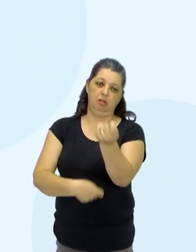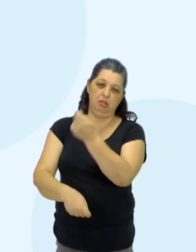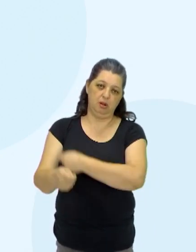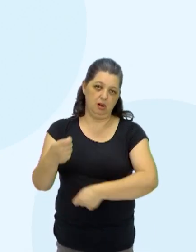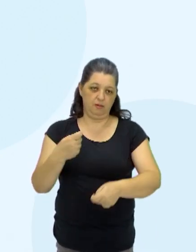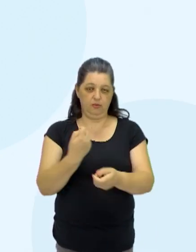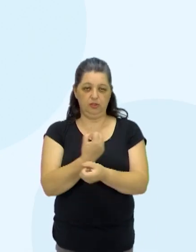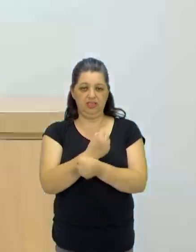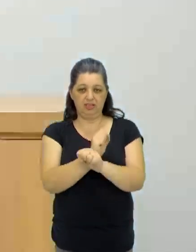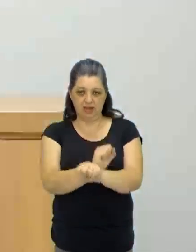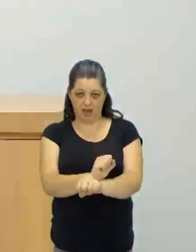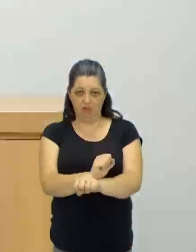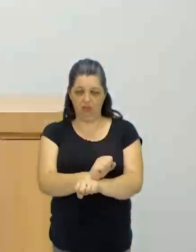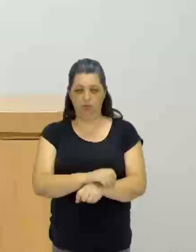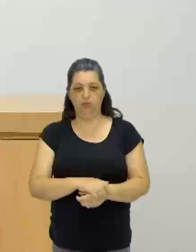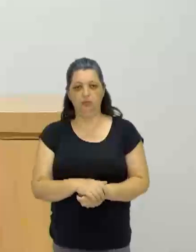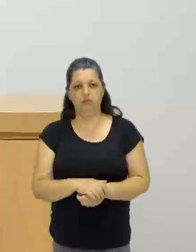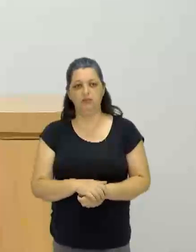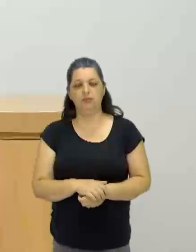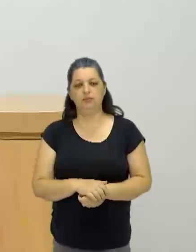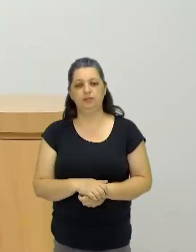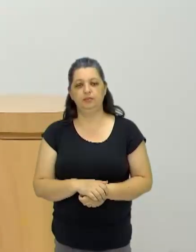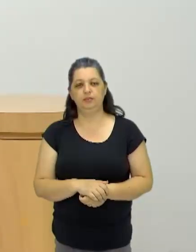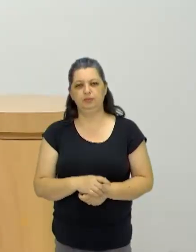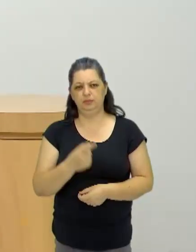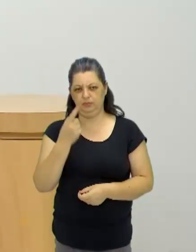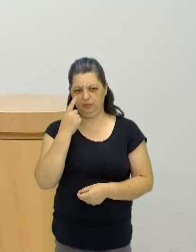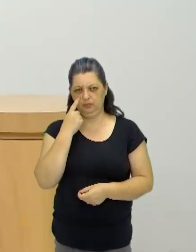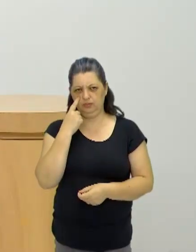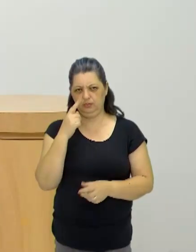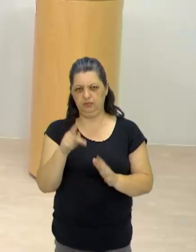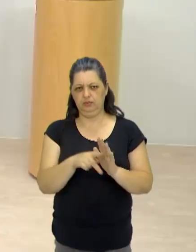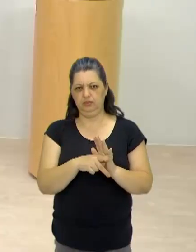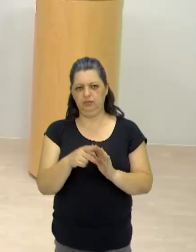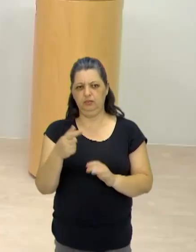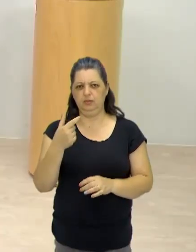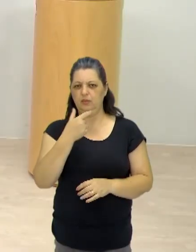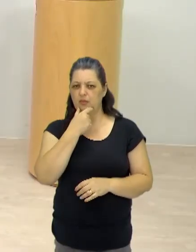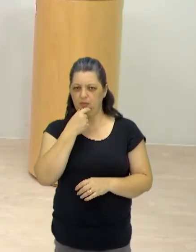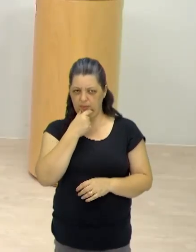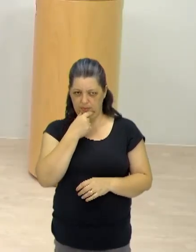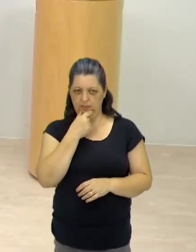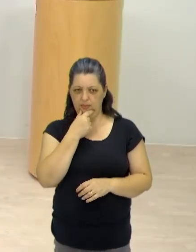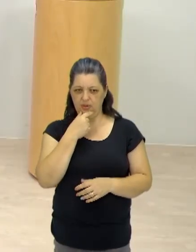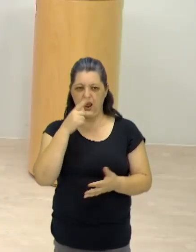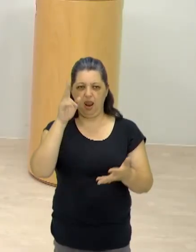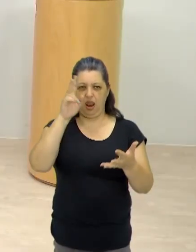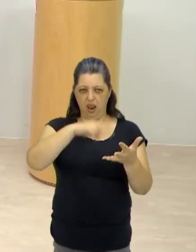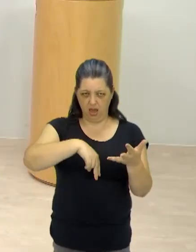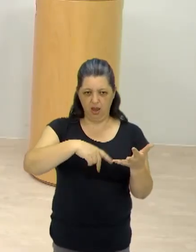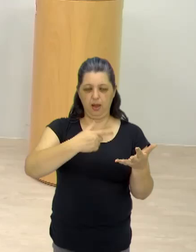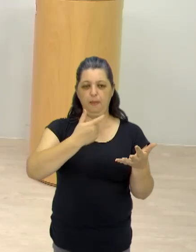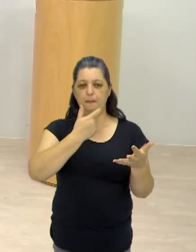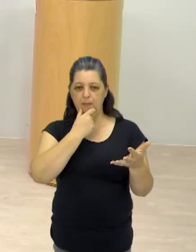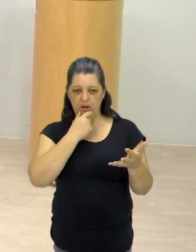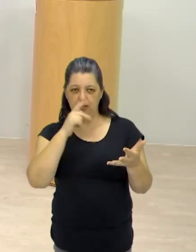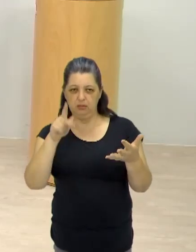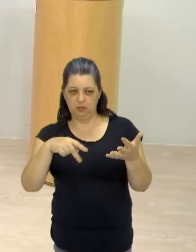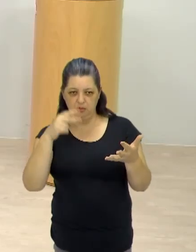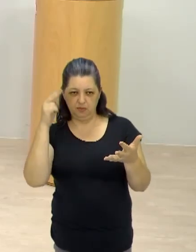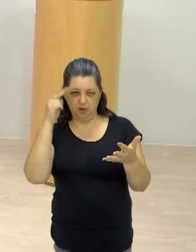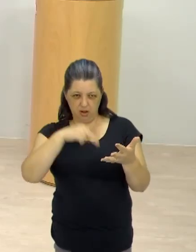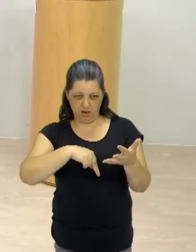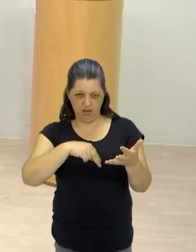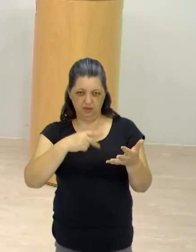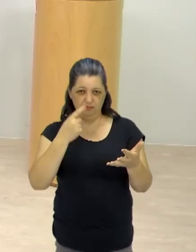Gibá, você já viu uma expressão para inglês ver? Lei para inglês ver? Foi essa questão aí, né? Só